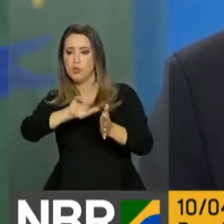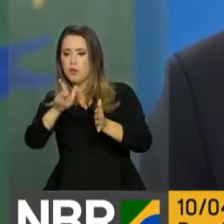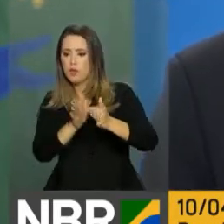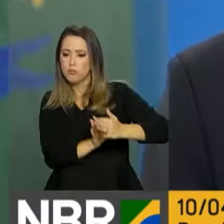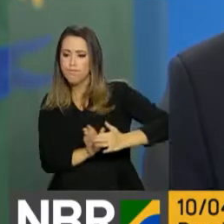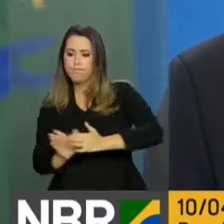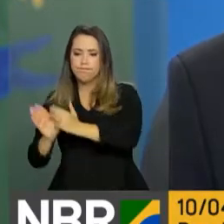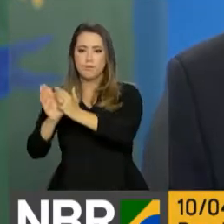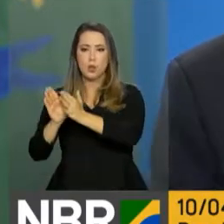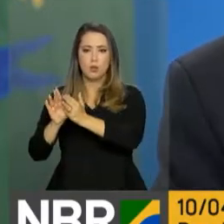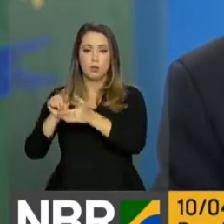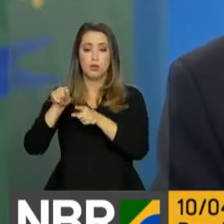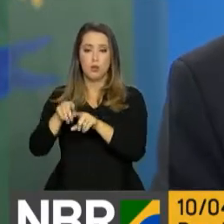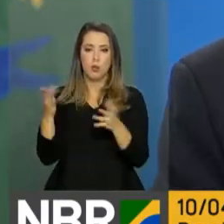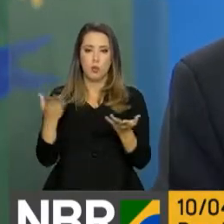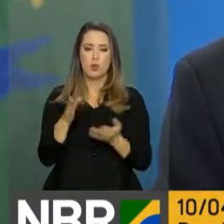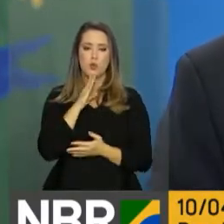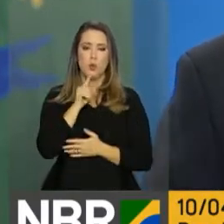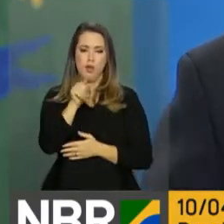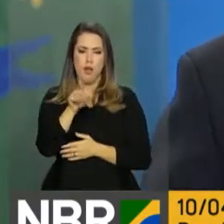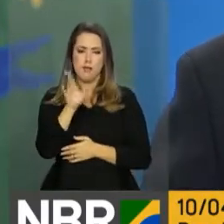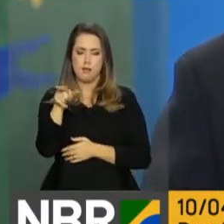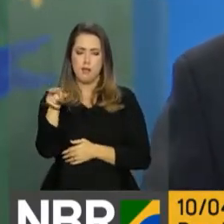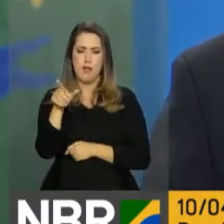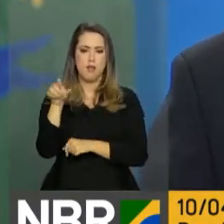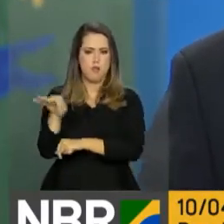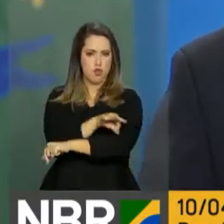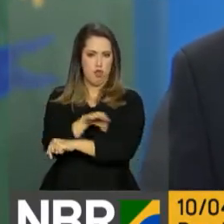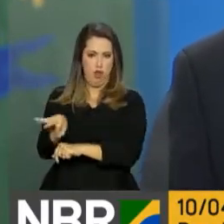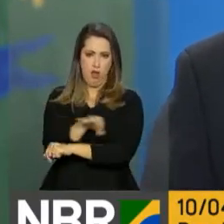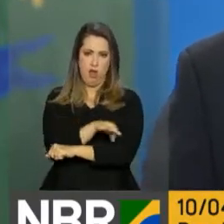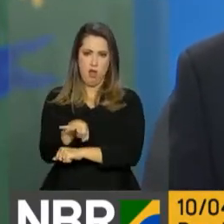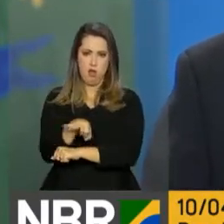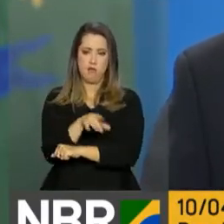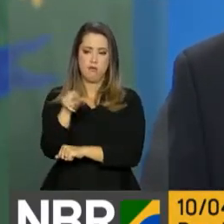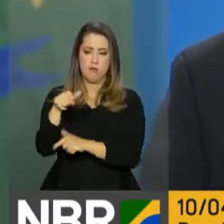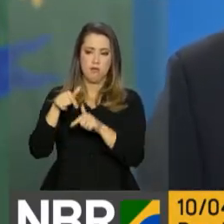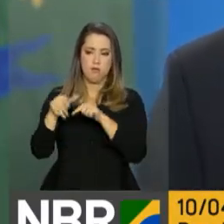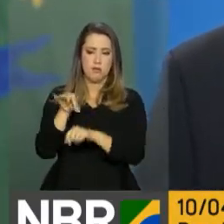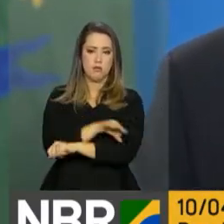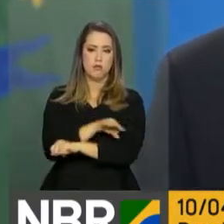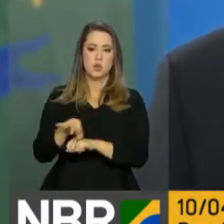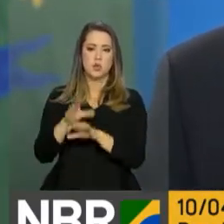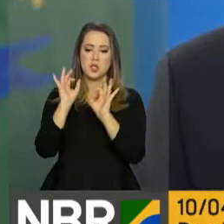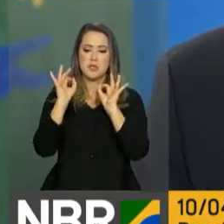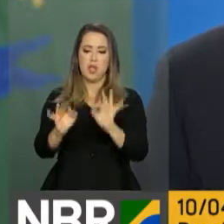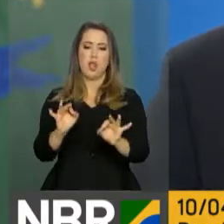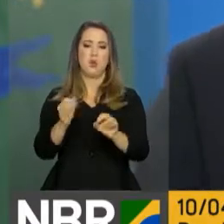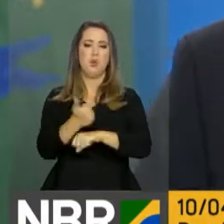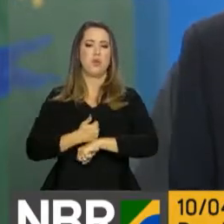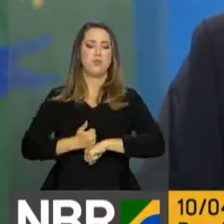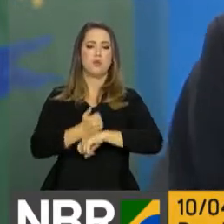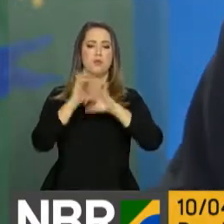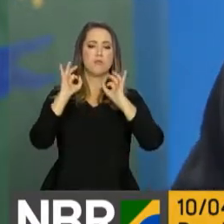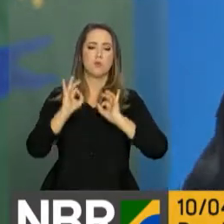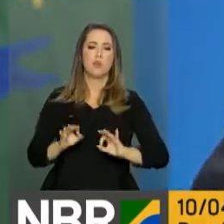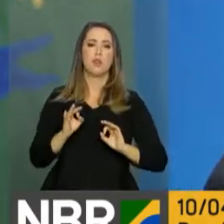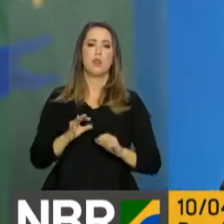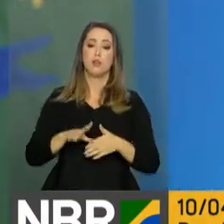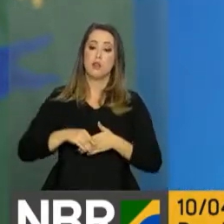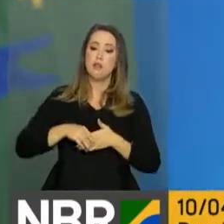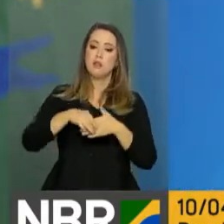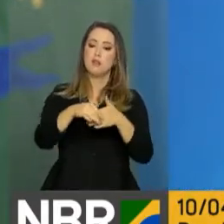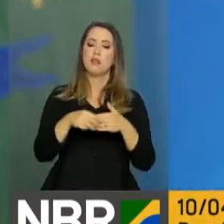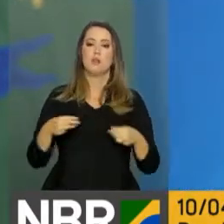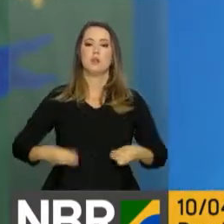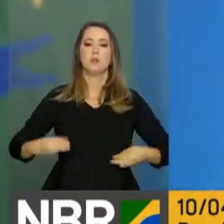que agora assume. Engenheiro que é de formação, Antônio de Pádua está plenamente capacitado a dirigir este